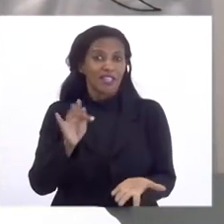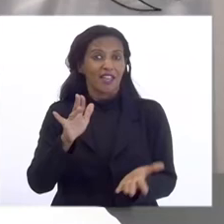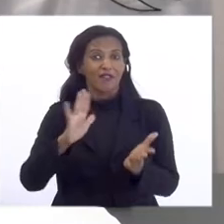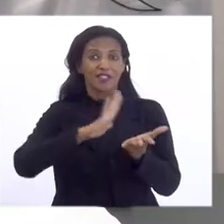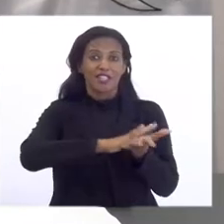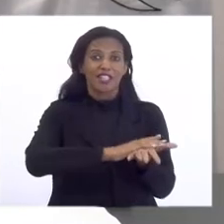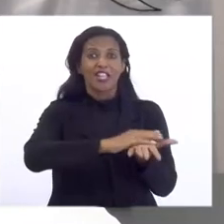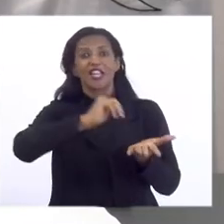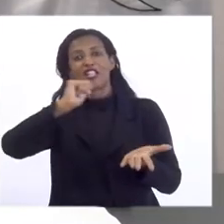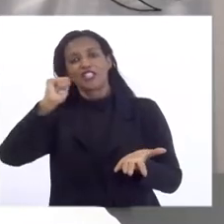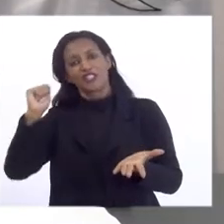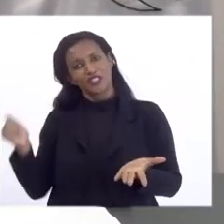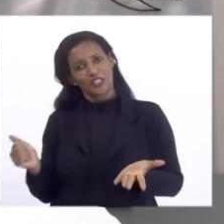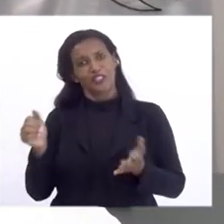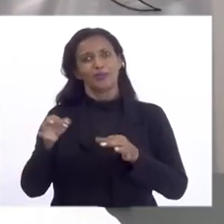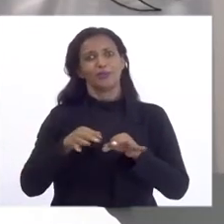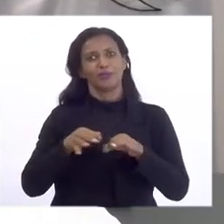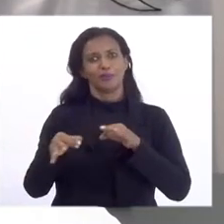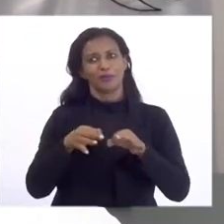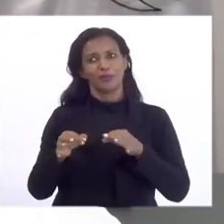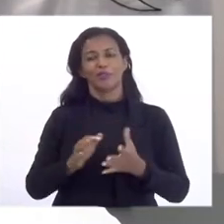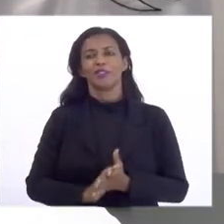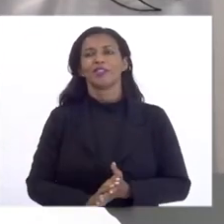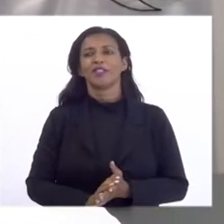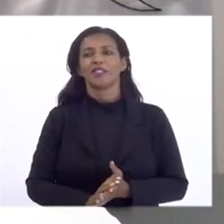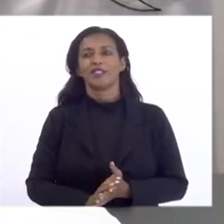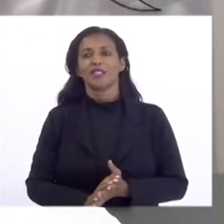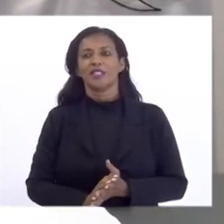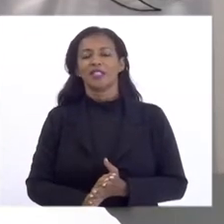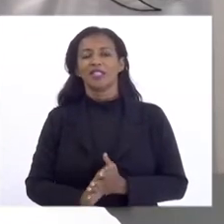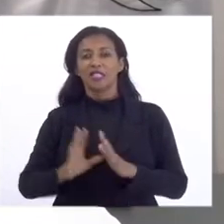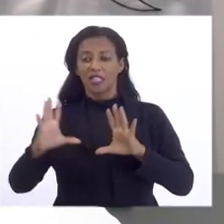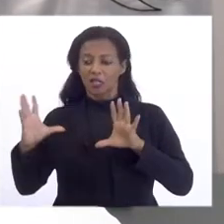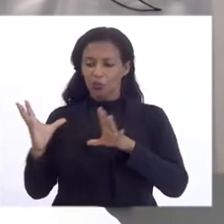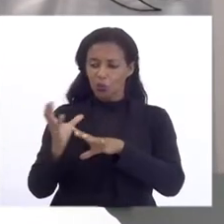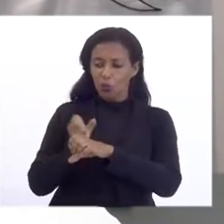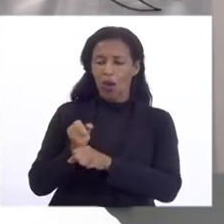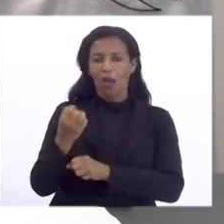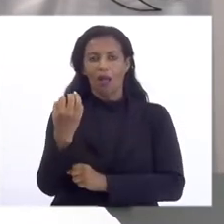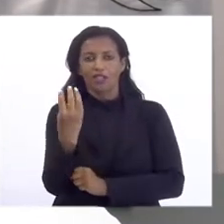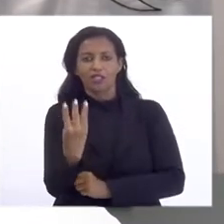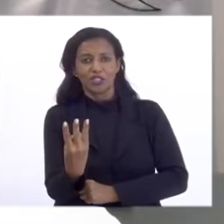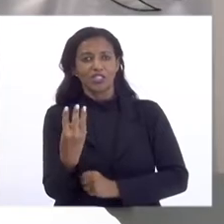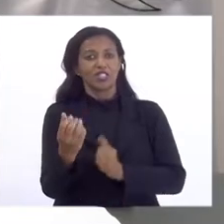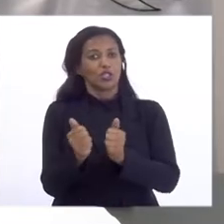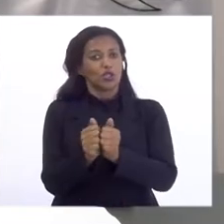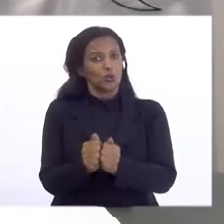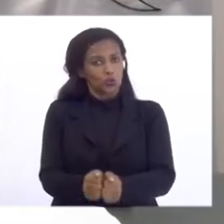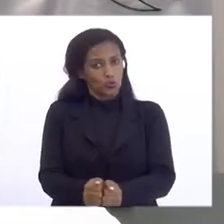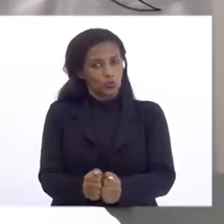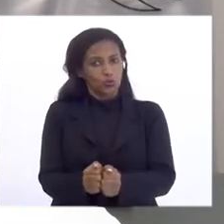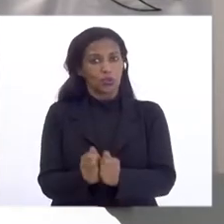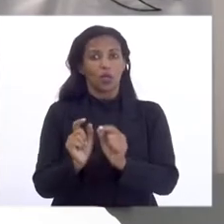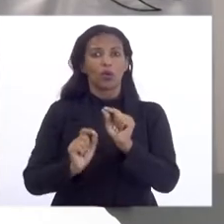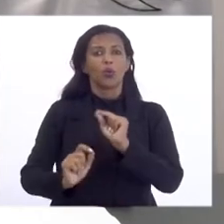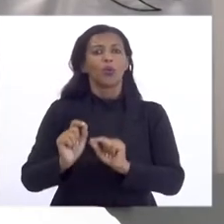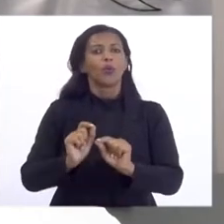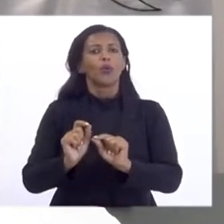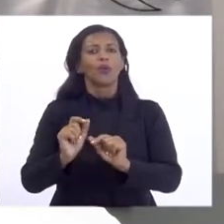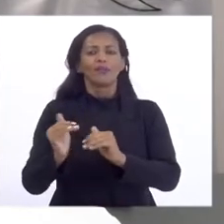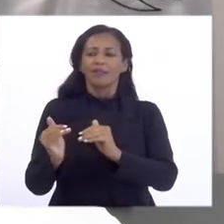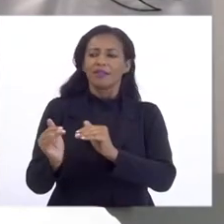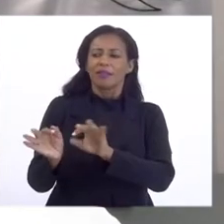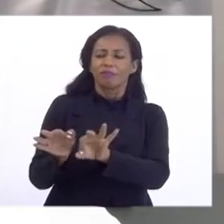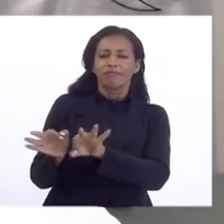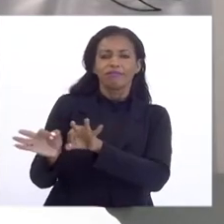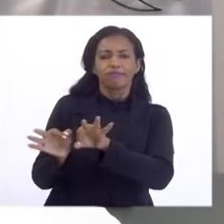retire o projeto de pauta. E reapresente as três juntas. E reapresente as três. Então, essa. O que está sendo construído?